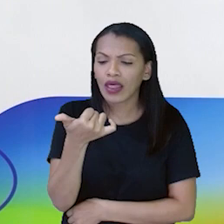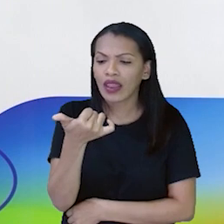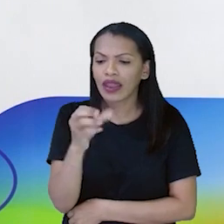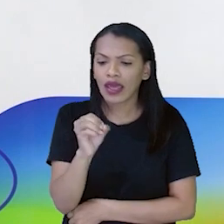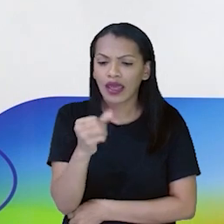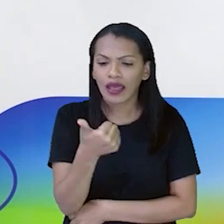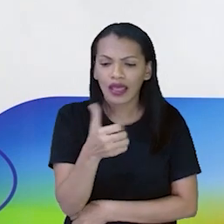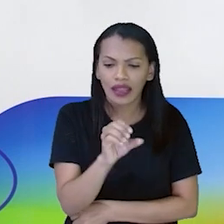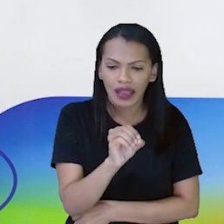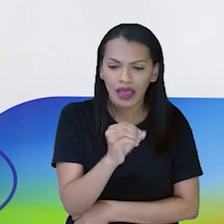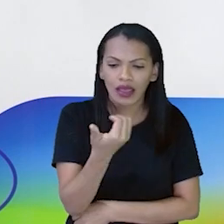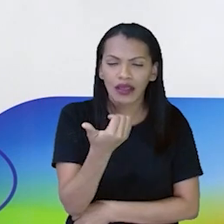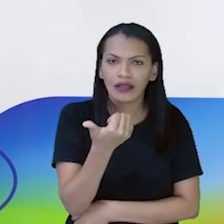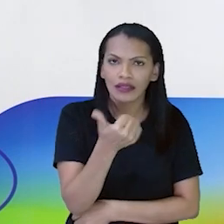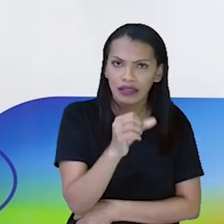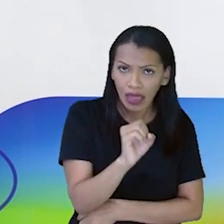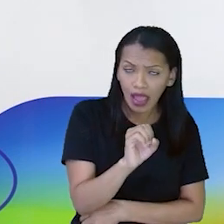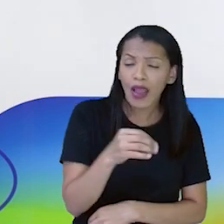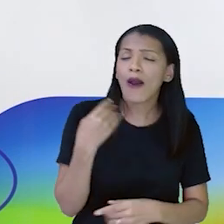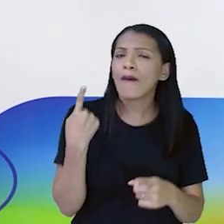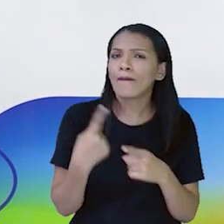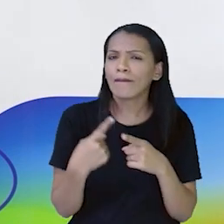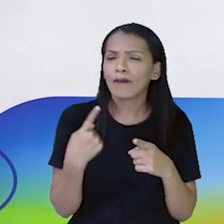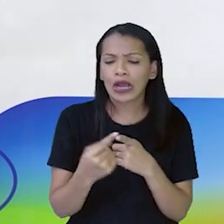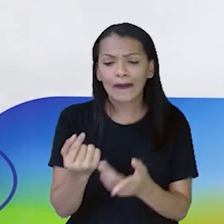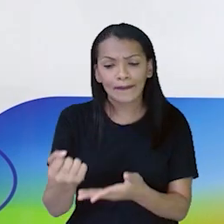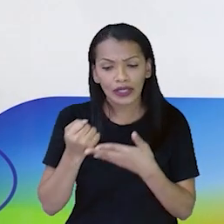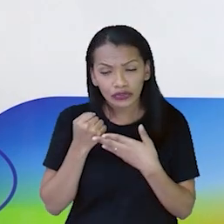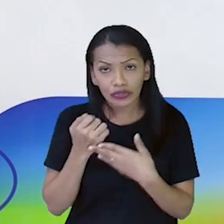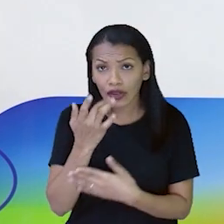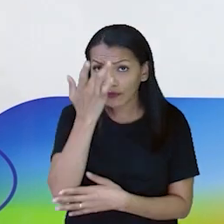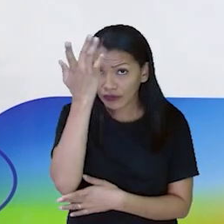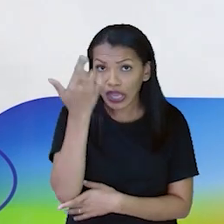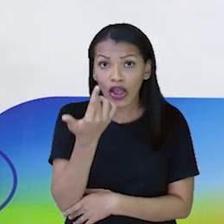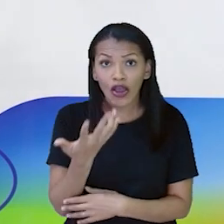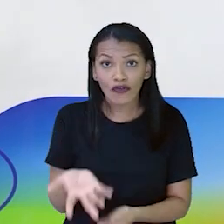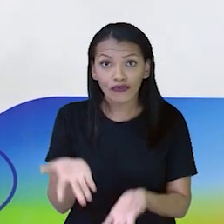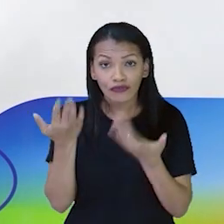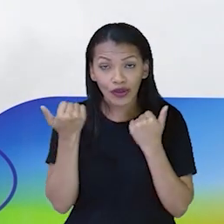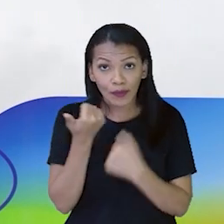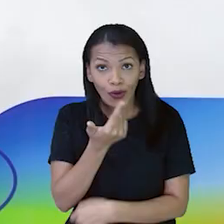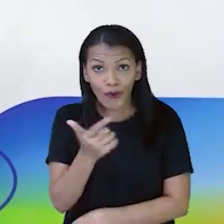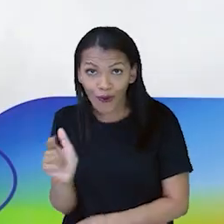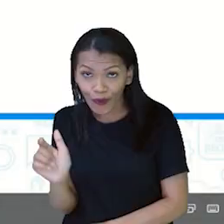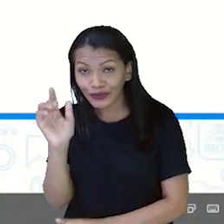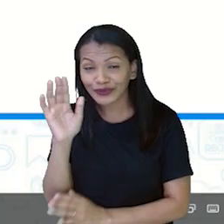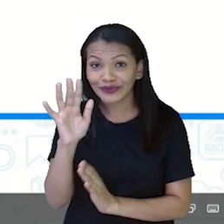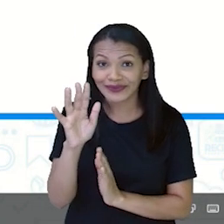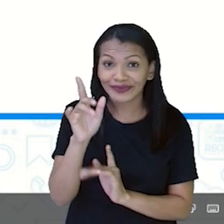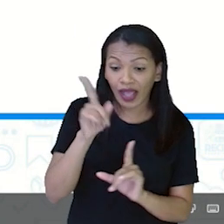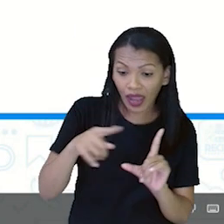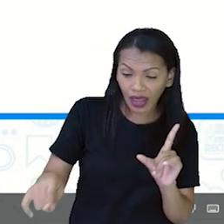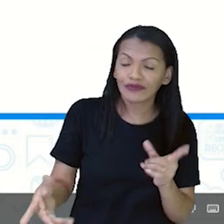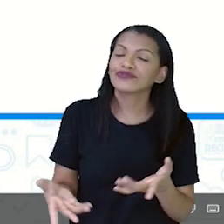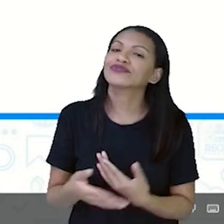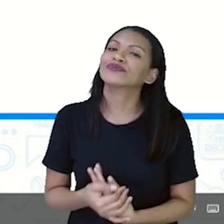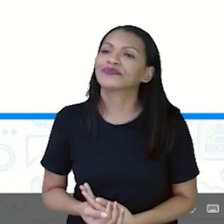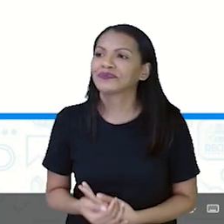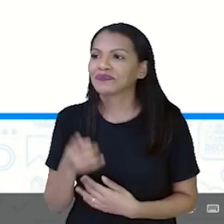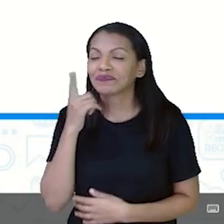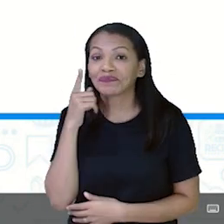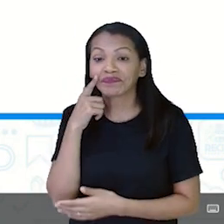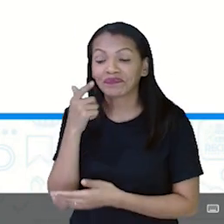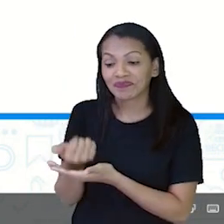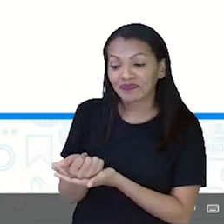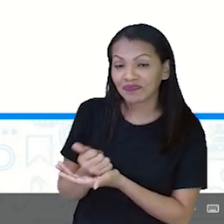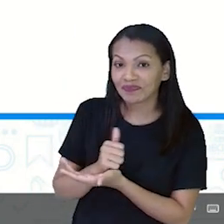que já facilita o meu processo. Então, vamos para outro gráfico, vamos dar uma lidinha aqui, ó. No campeonato de boliche,